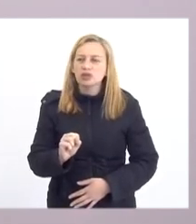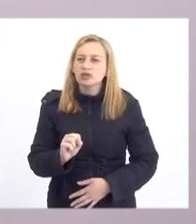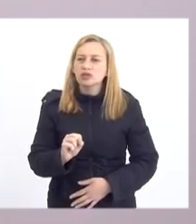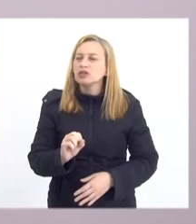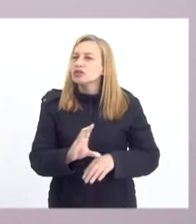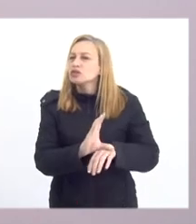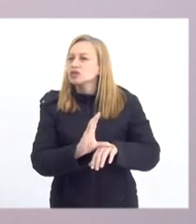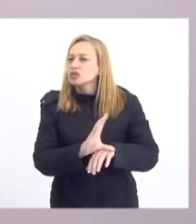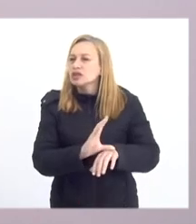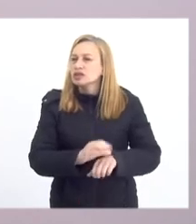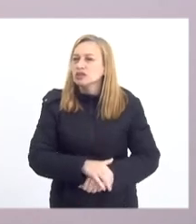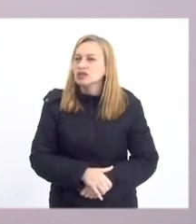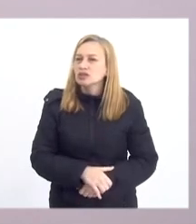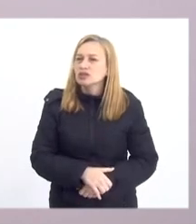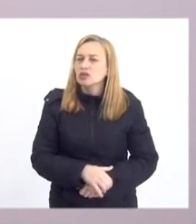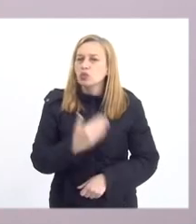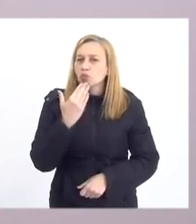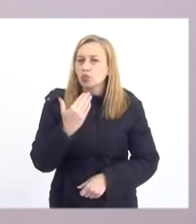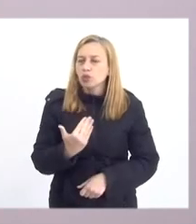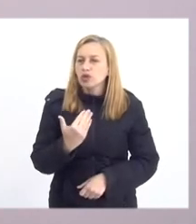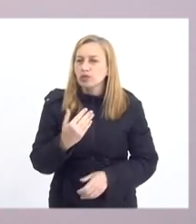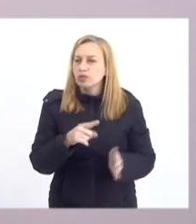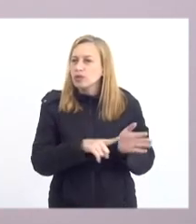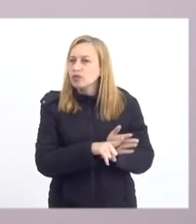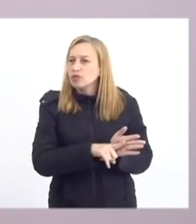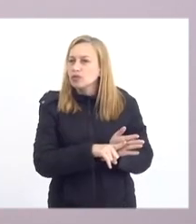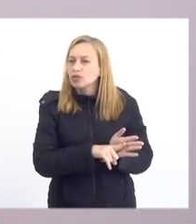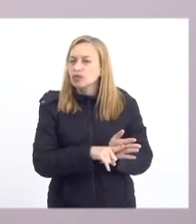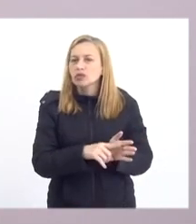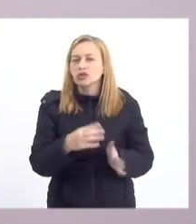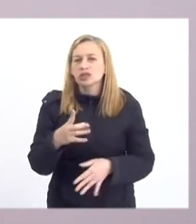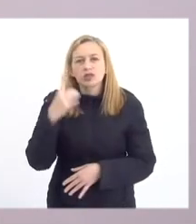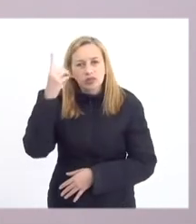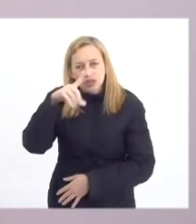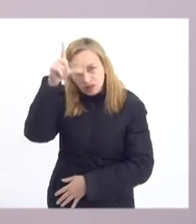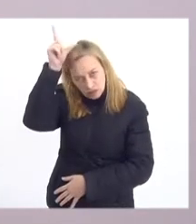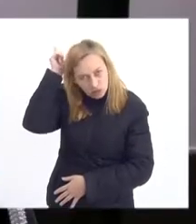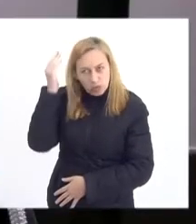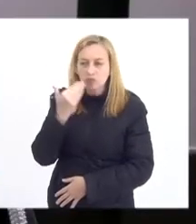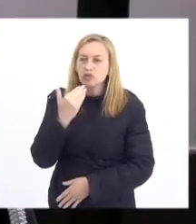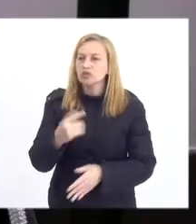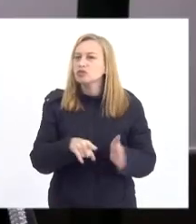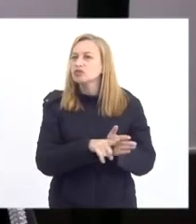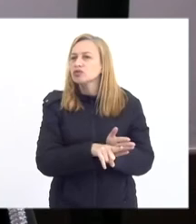parecer pela constitucionalidade. Eu queria pedir vista, presidente. Vistas, deputado Luiz Paulo.